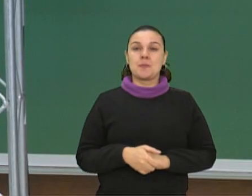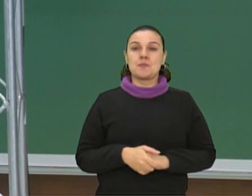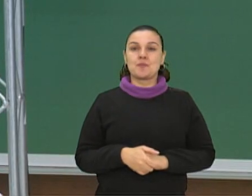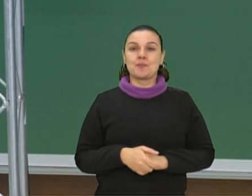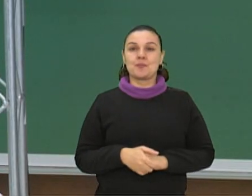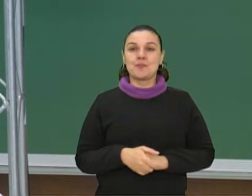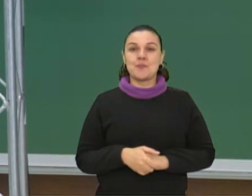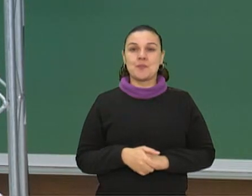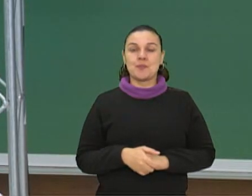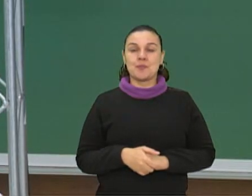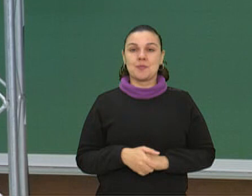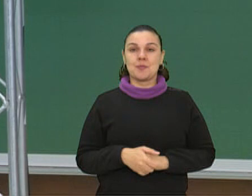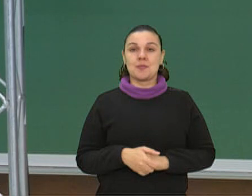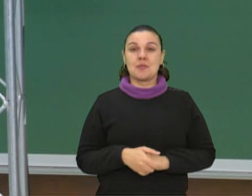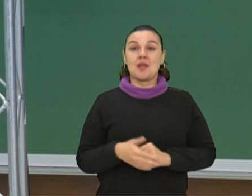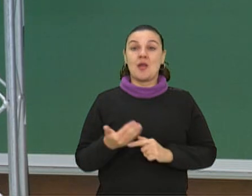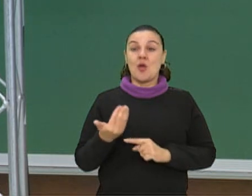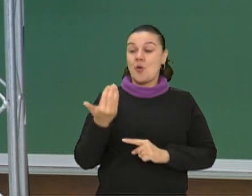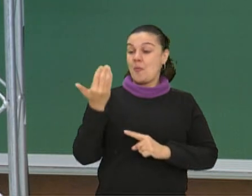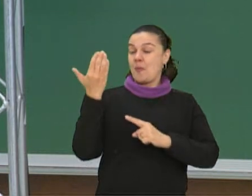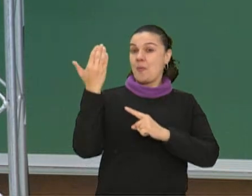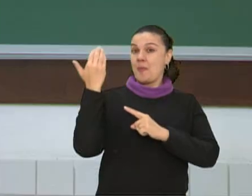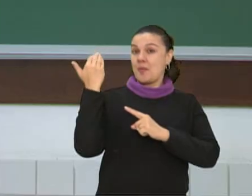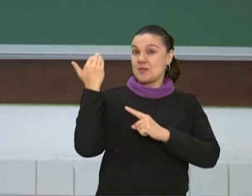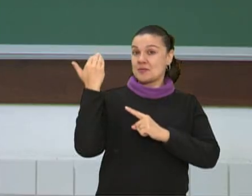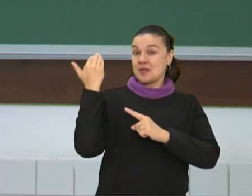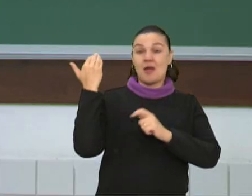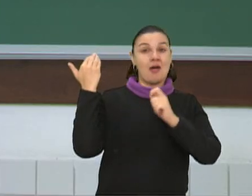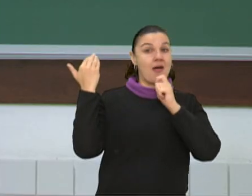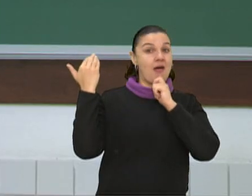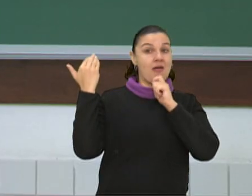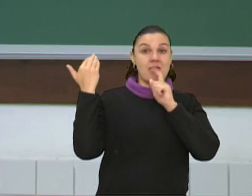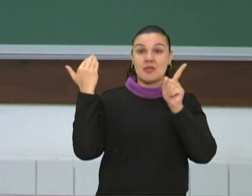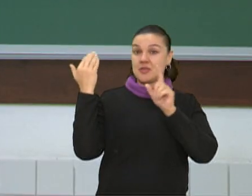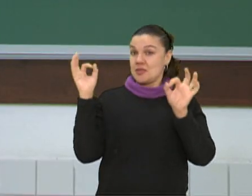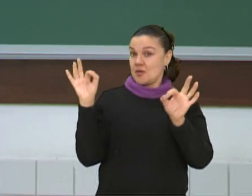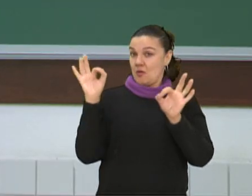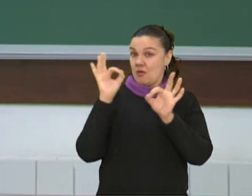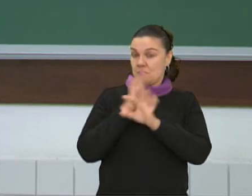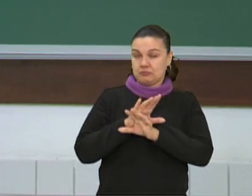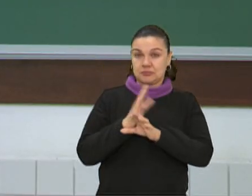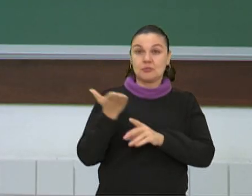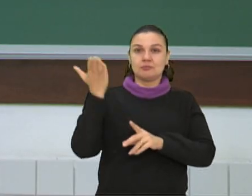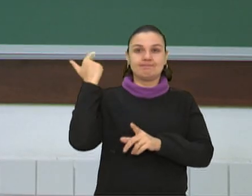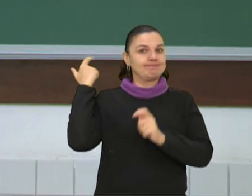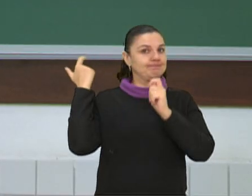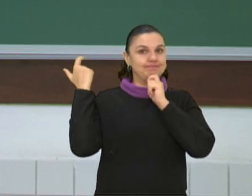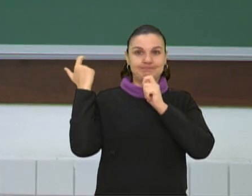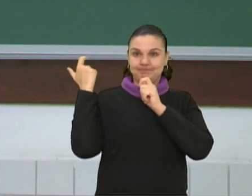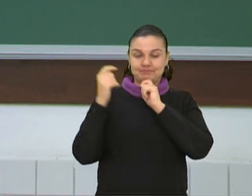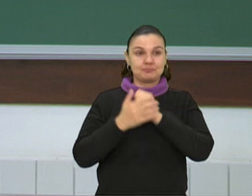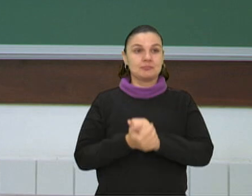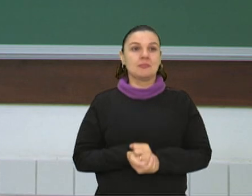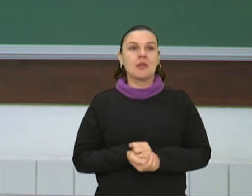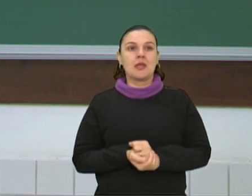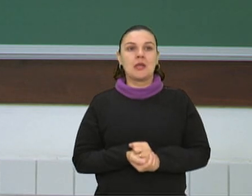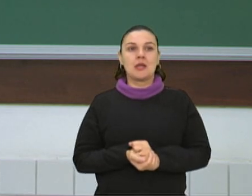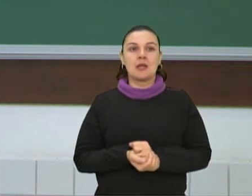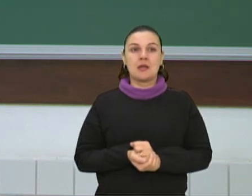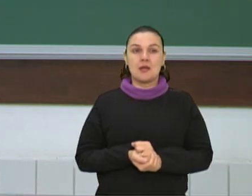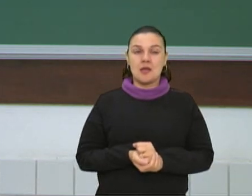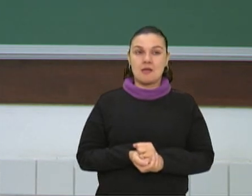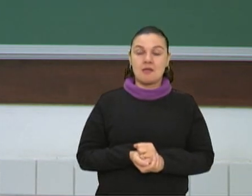pretérito imperfeito é uma ação passada que não foi concluída. O pretérito mais